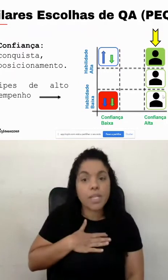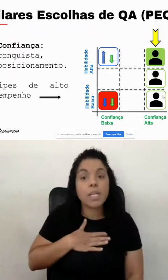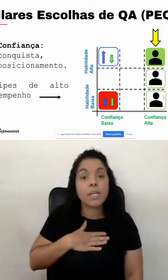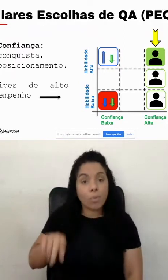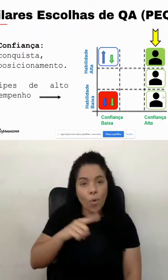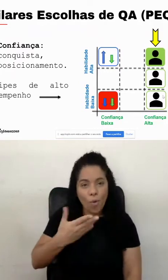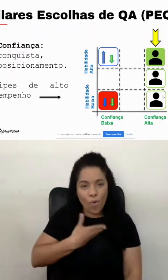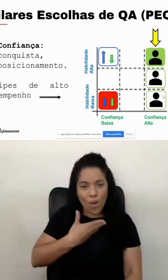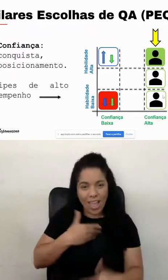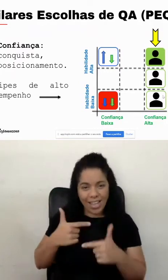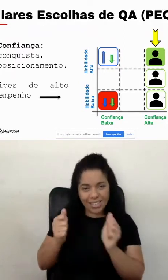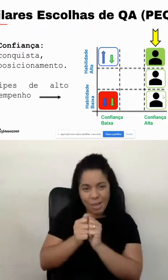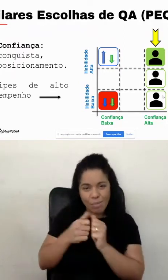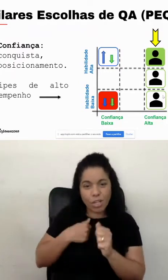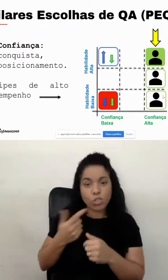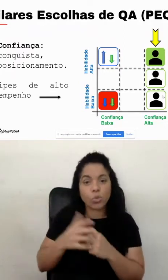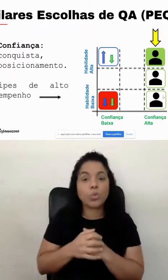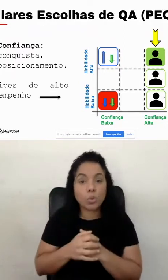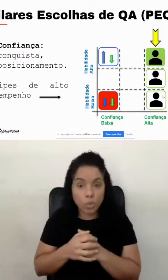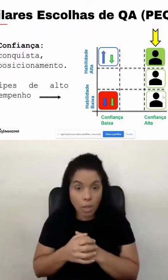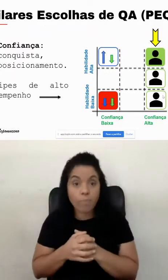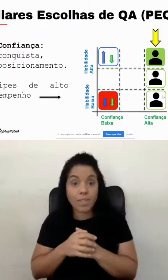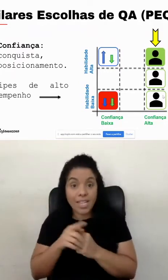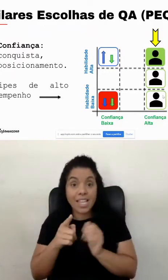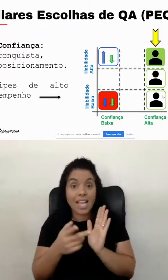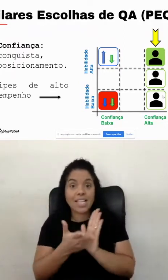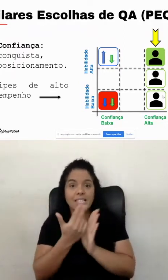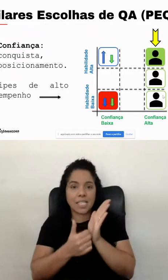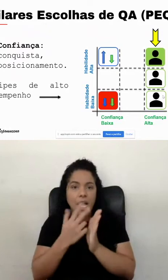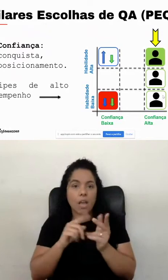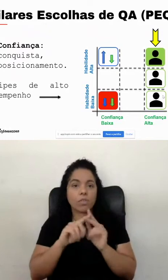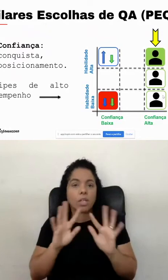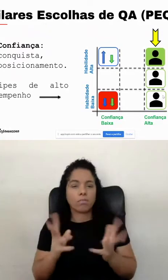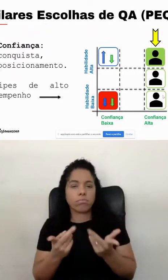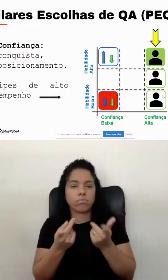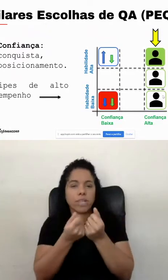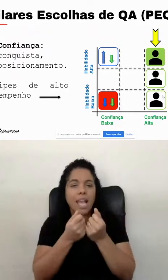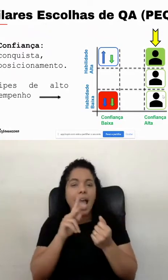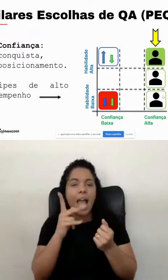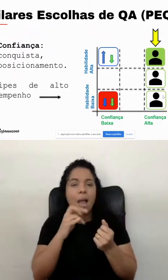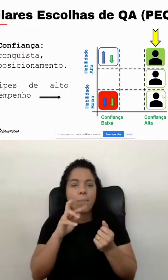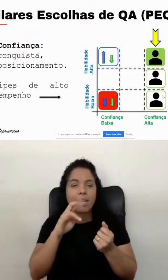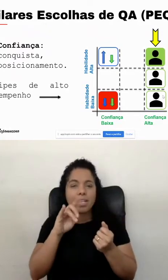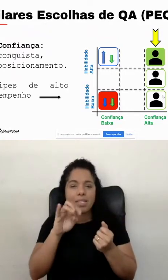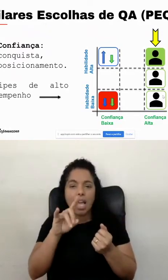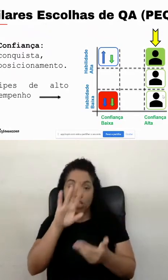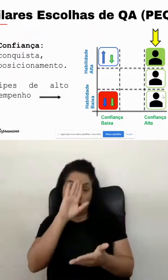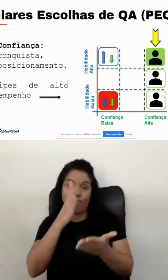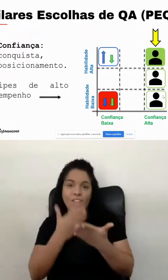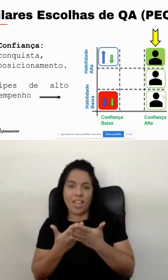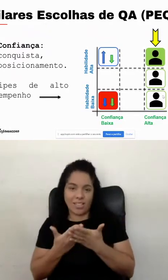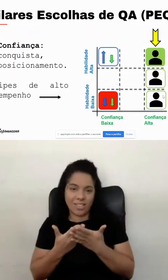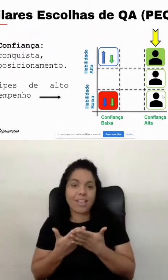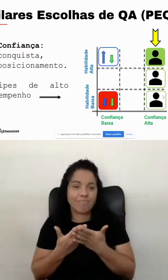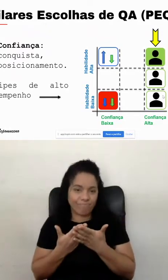colega ali do lado. Então, nesse gráfico aí, temos habilidade e confiança, que são duas coisas muito importantes,